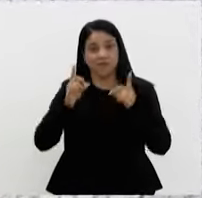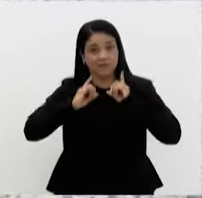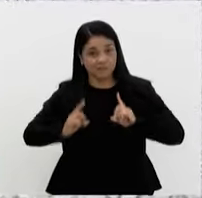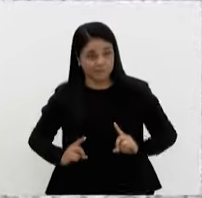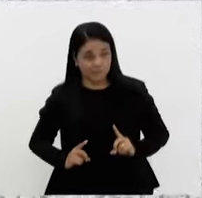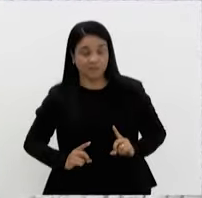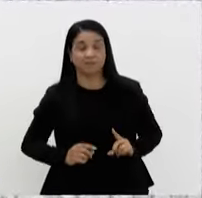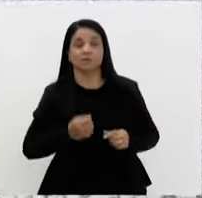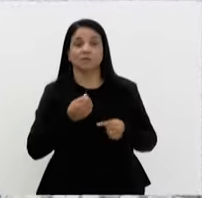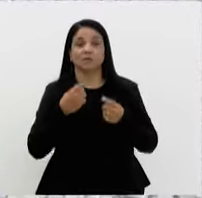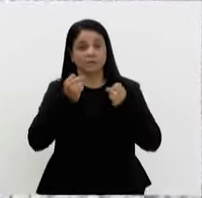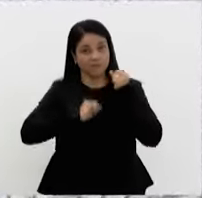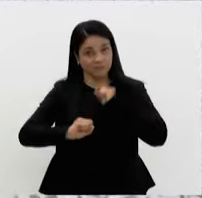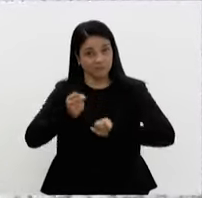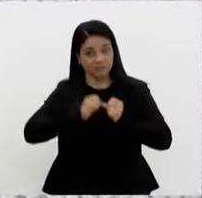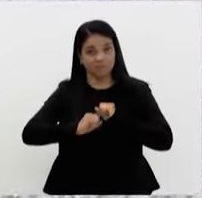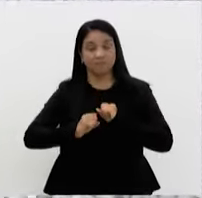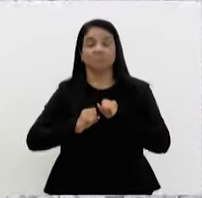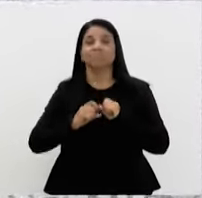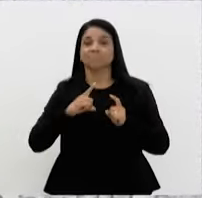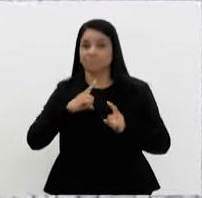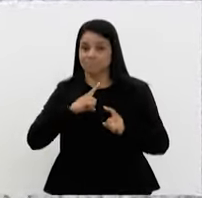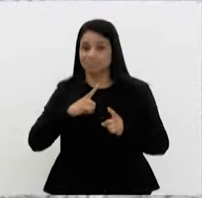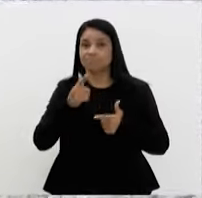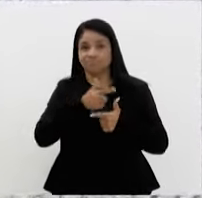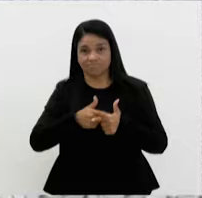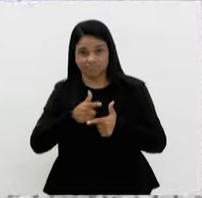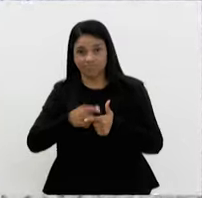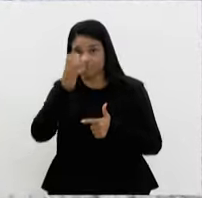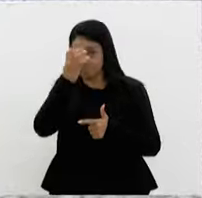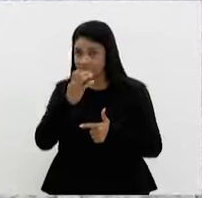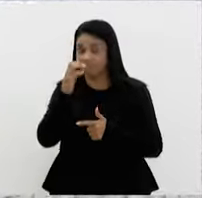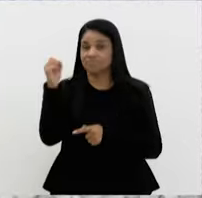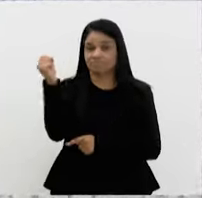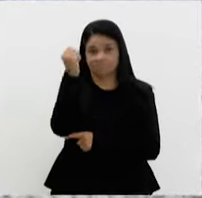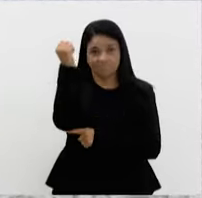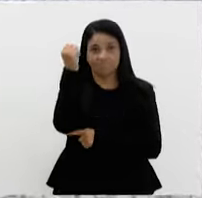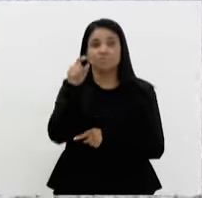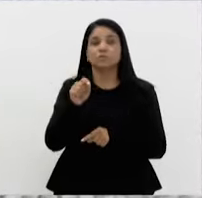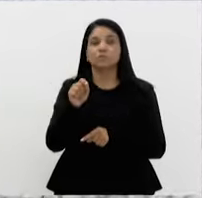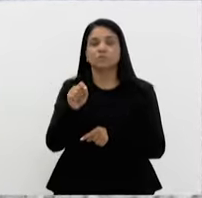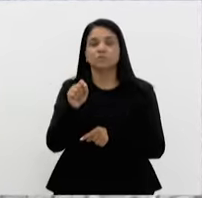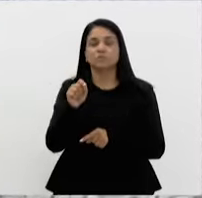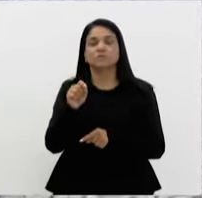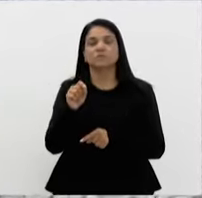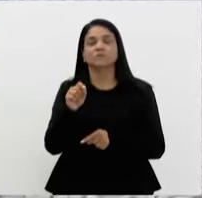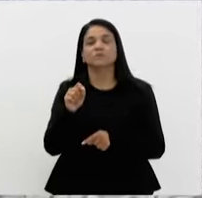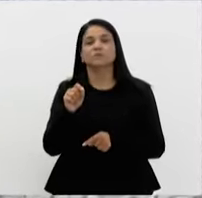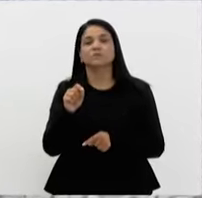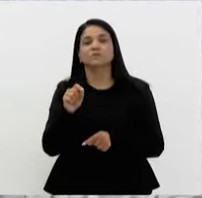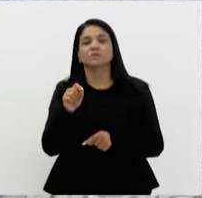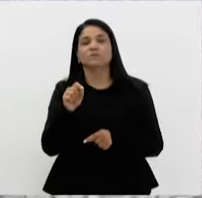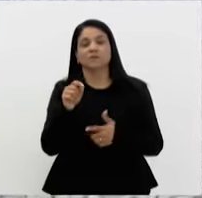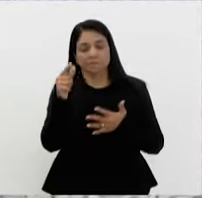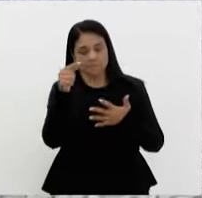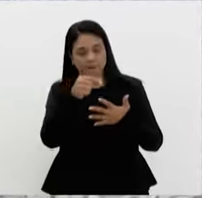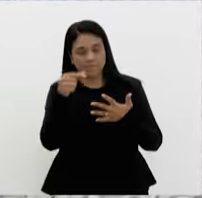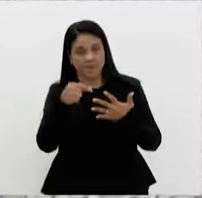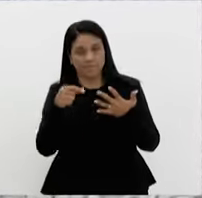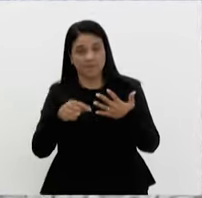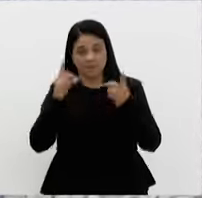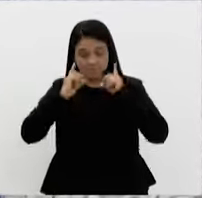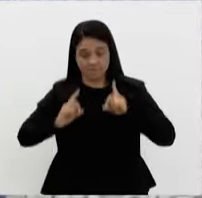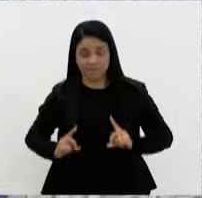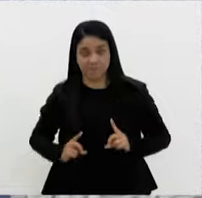quanto a ansiedade têm sim sintomas agudos, também crônicos, mas principalmente agudos. Quais são esses sintomas, assim, basicamente? Na depressão existe um sintoma